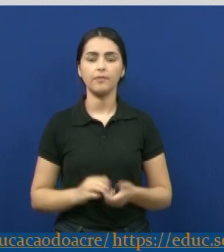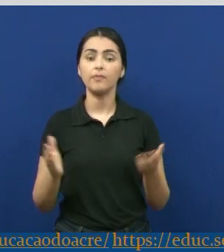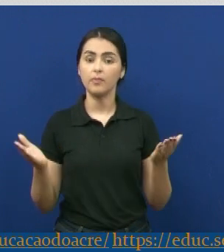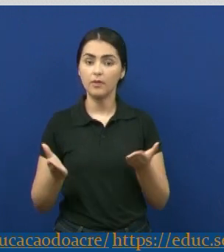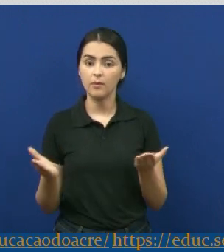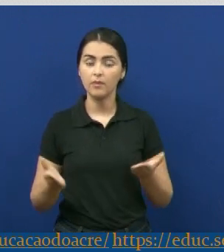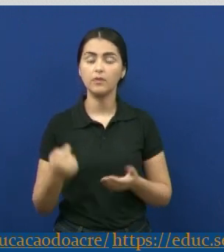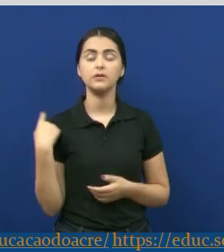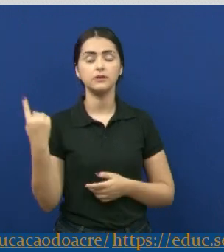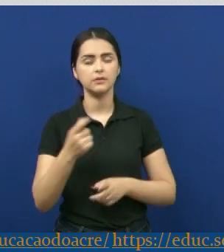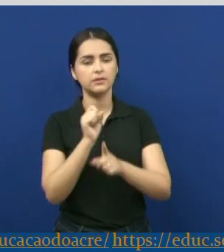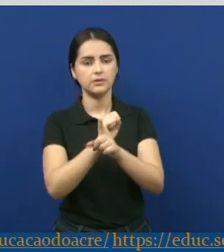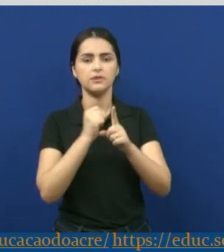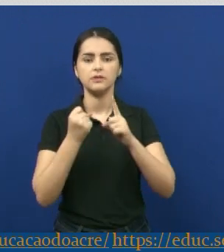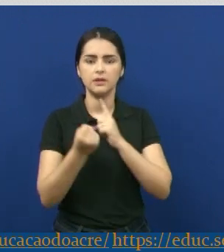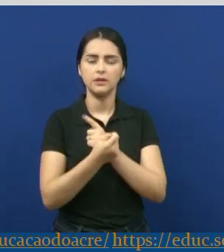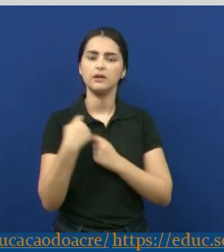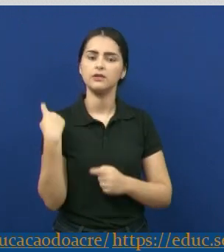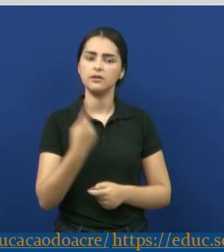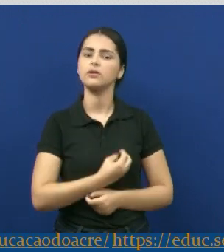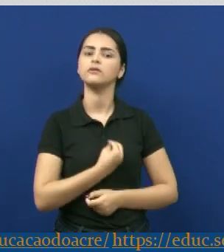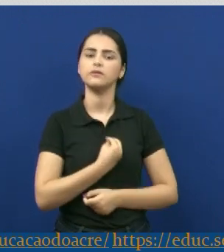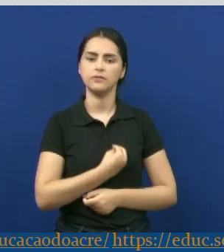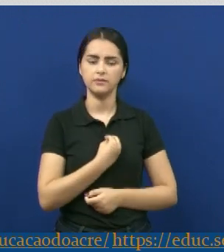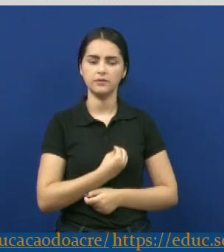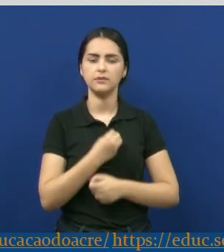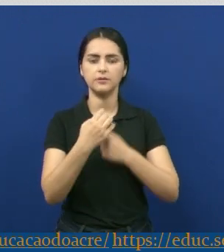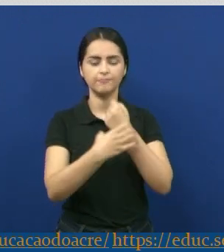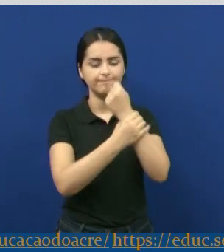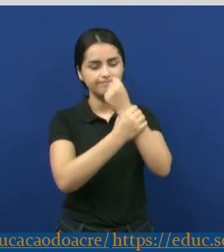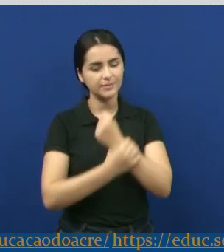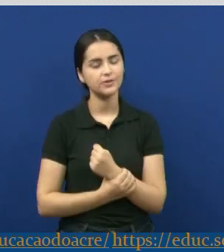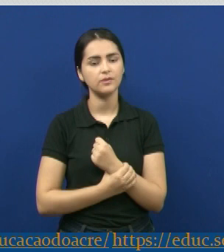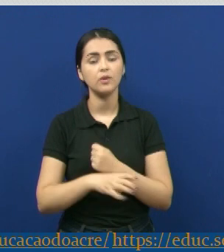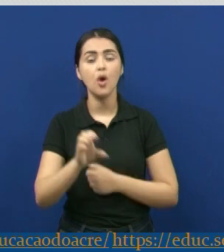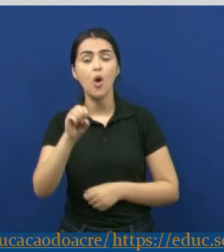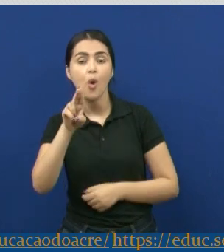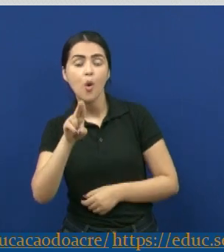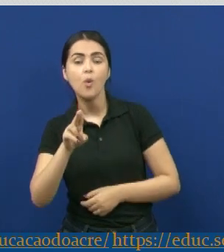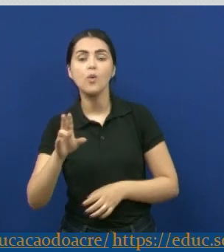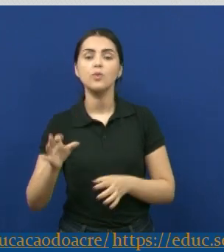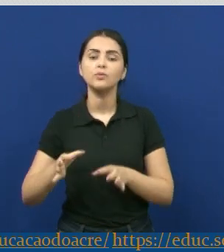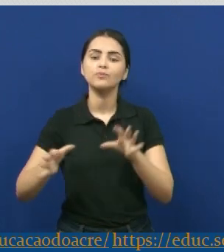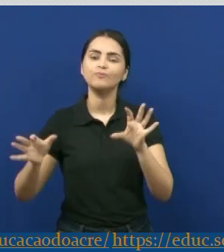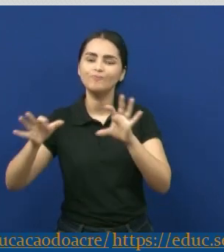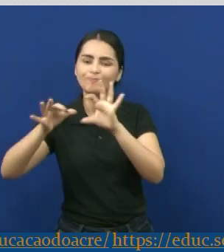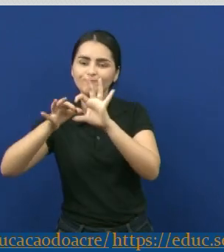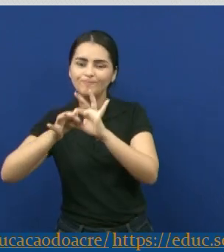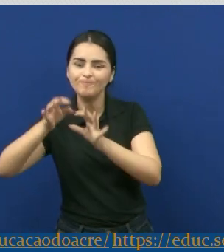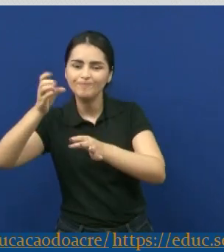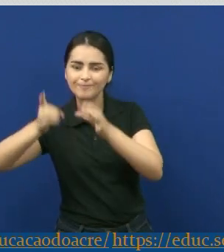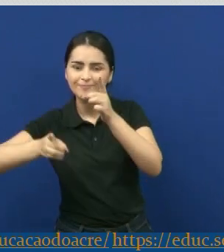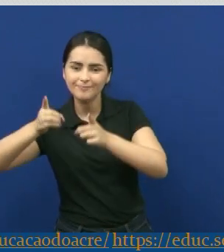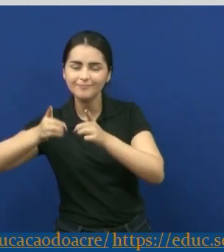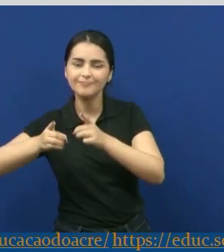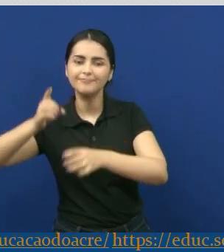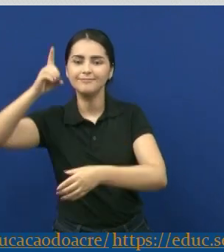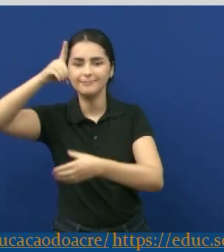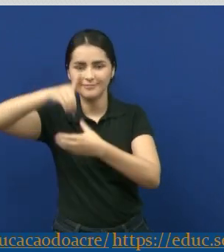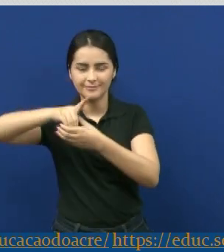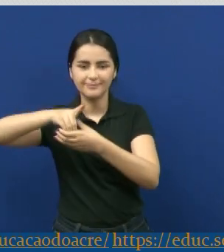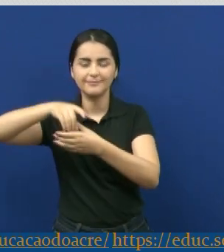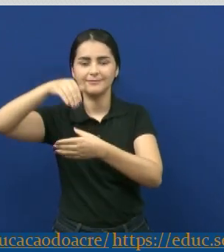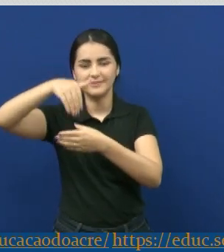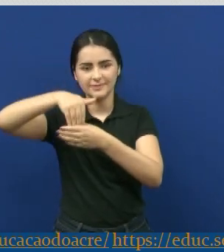Hoje, na nossa sociedade, nós vivemos um absolutismo ou uma democracia? E aí, gente?